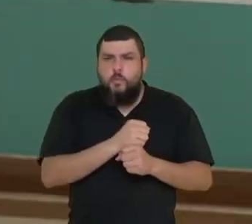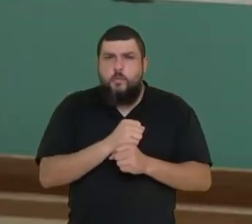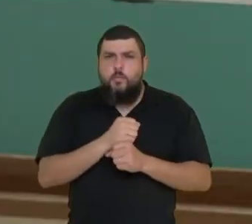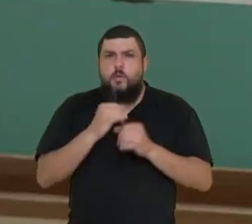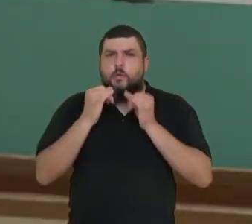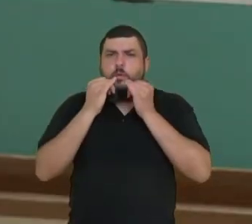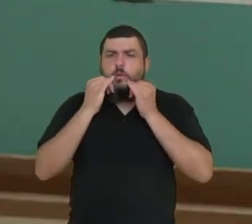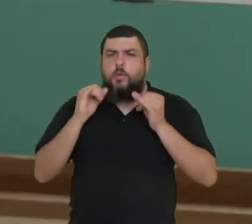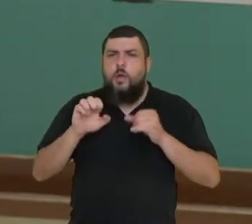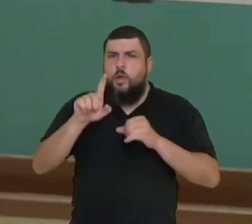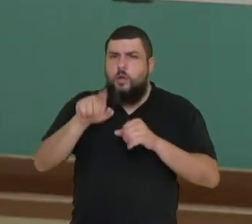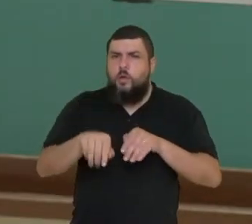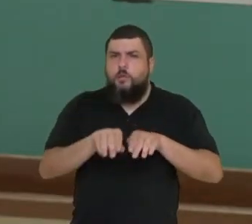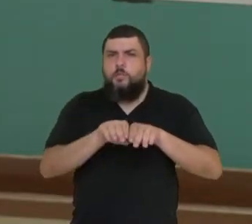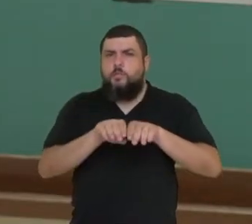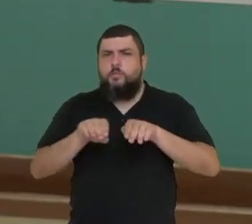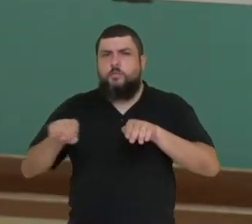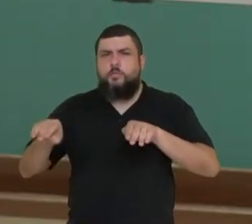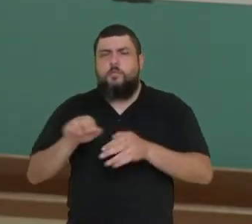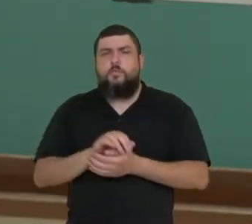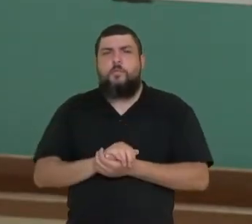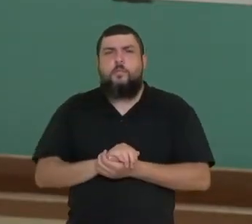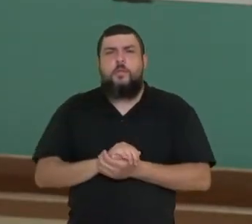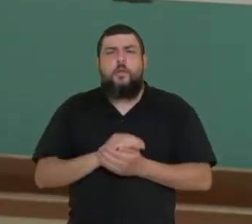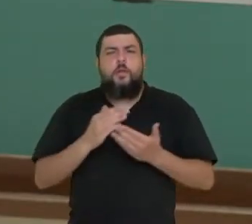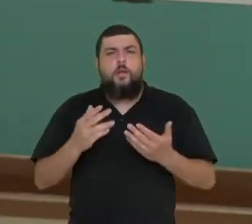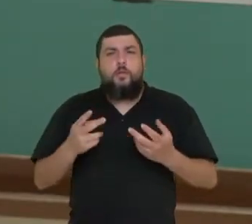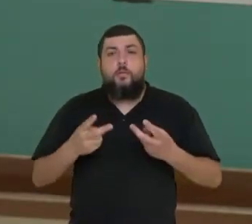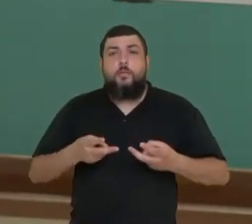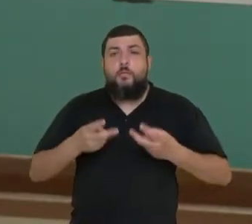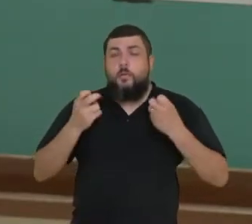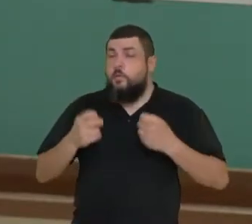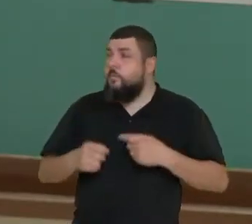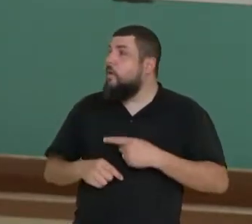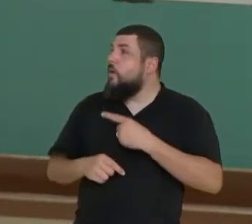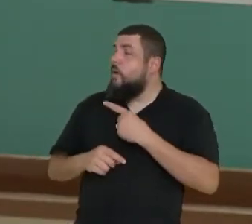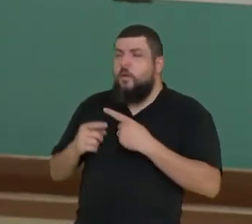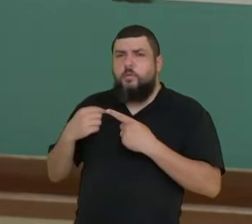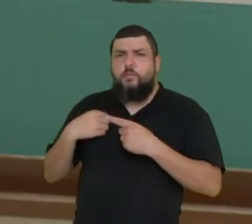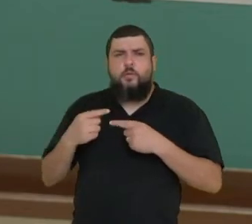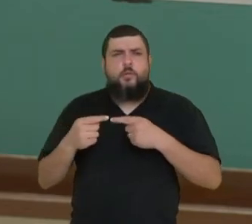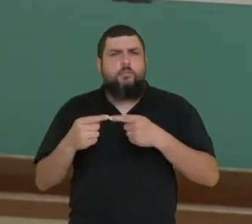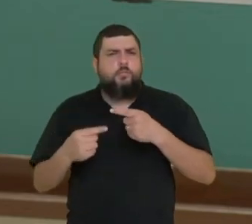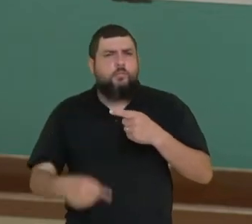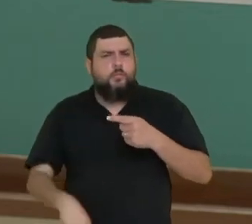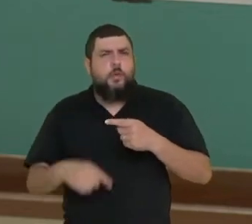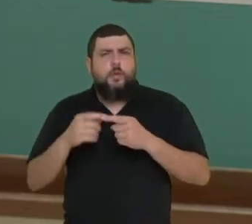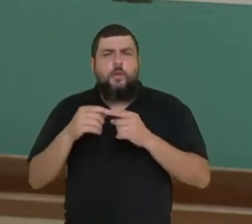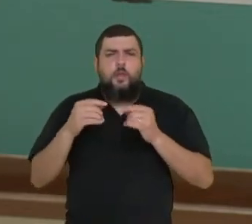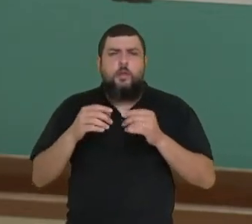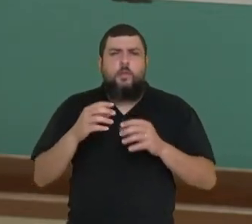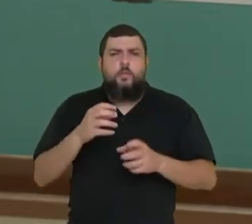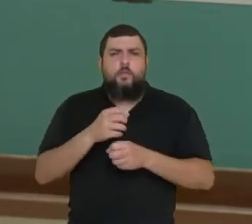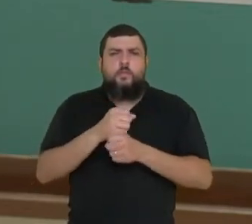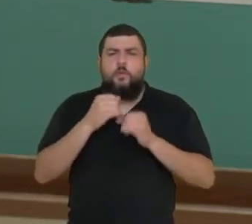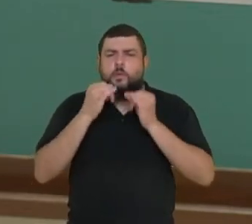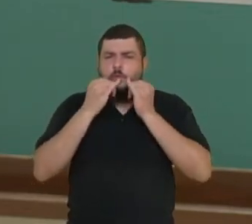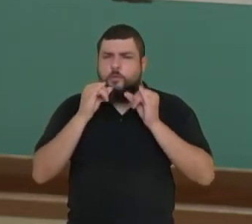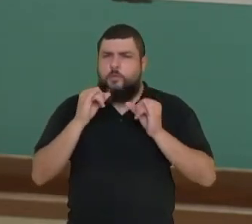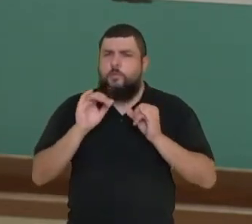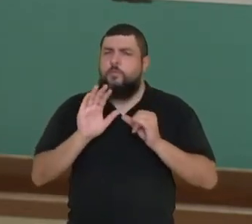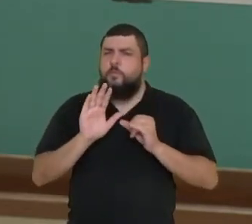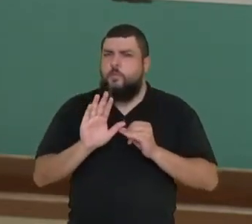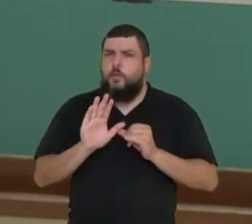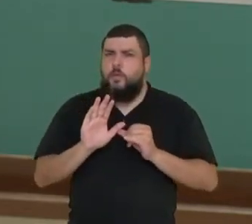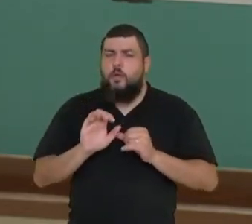estamos violando o princípio da conservação da energia. Nós só estamos dizendo que, em especial, quando estamos falando de trabalho, né,